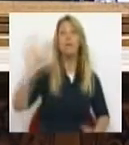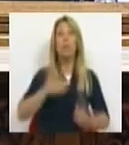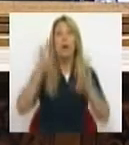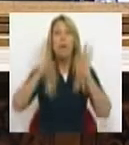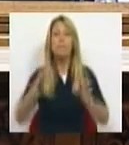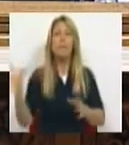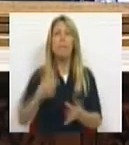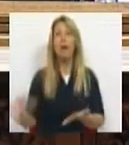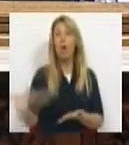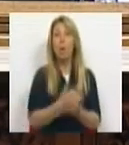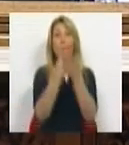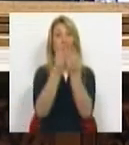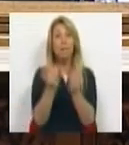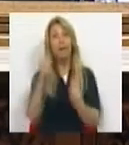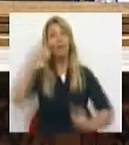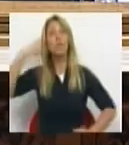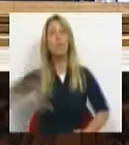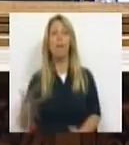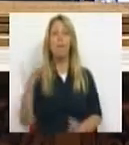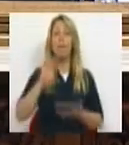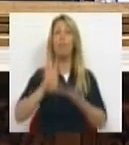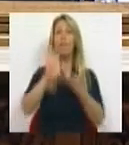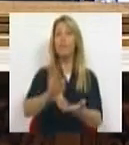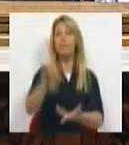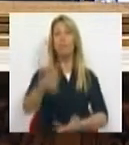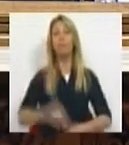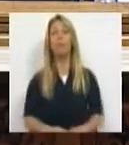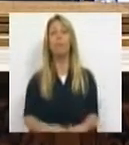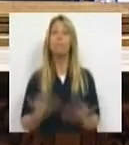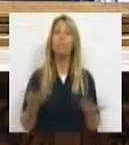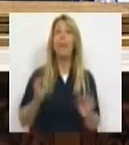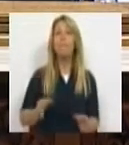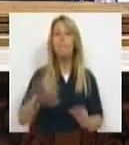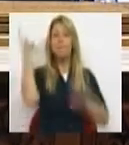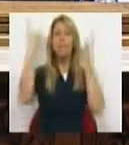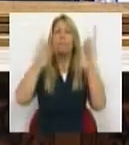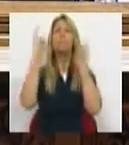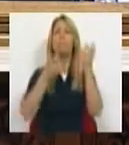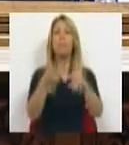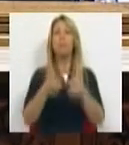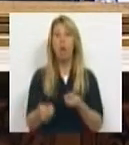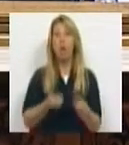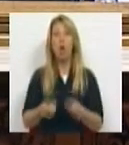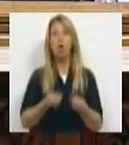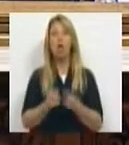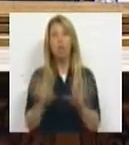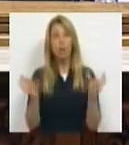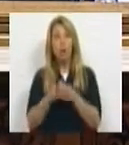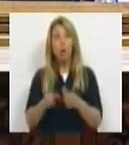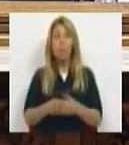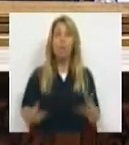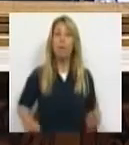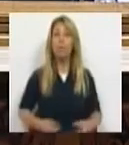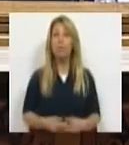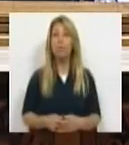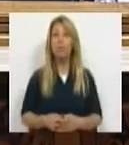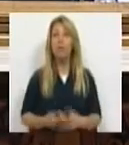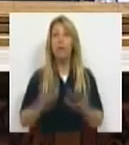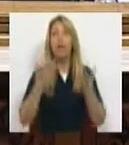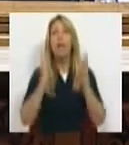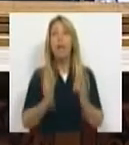precisos mais meios materiais e humanos, mais financiamento também, é preciso repensar a organização em agrupamentos, é